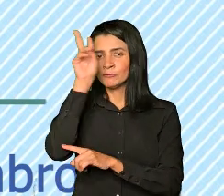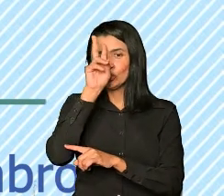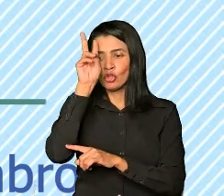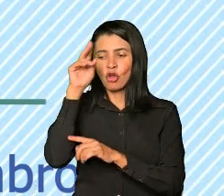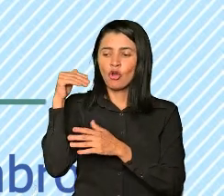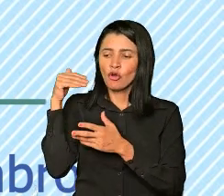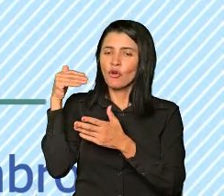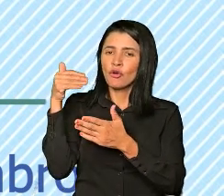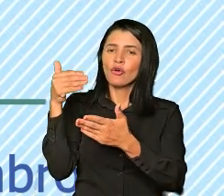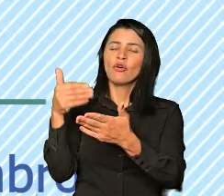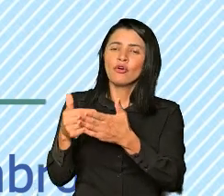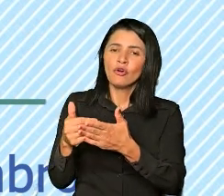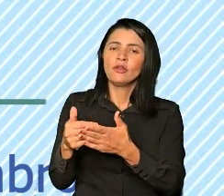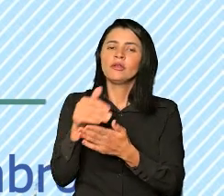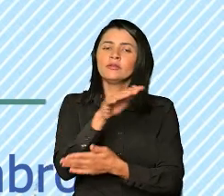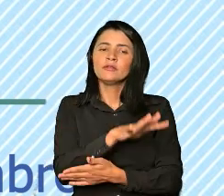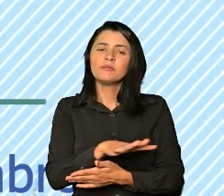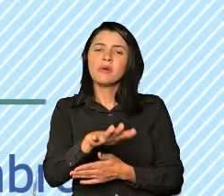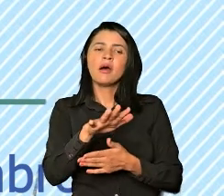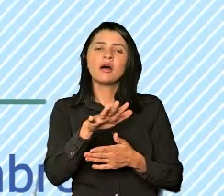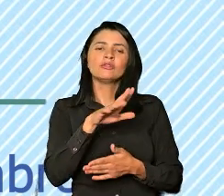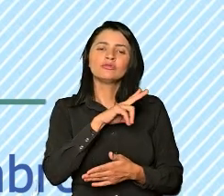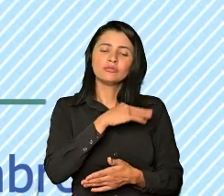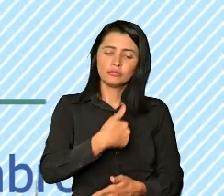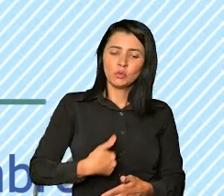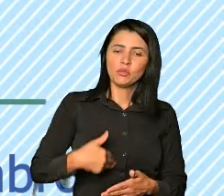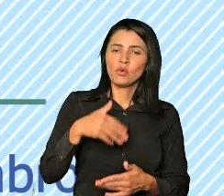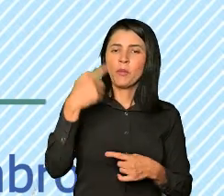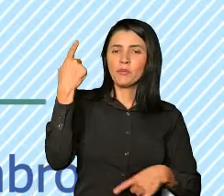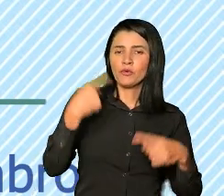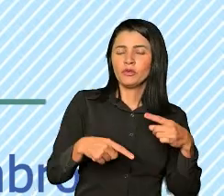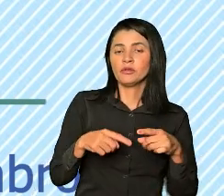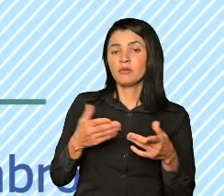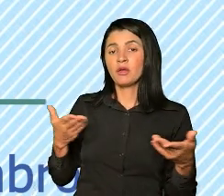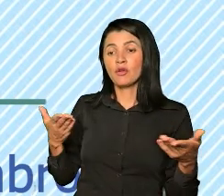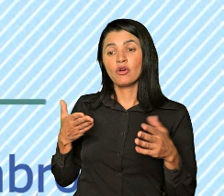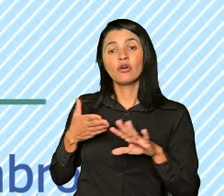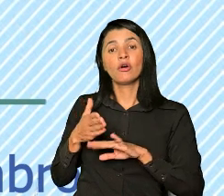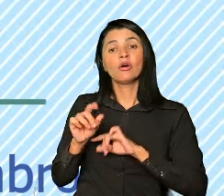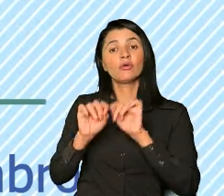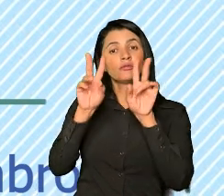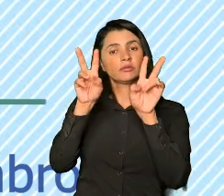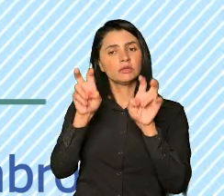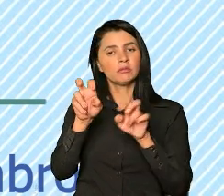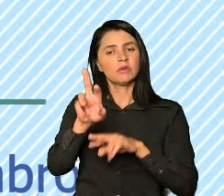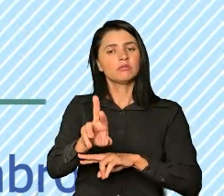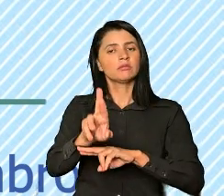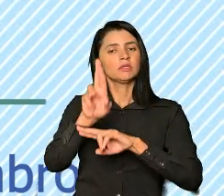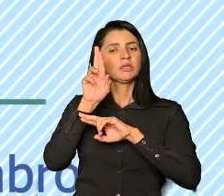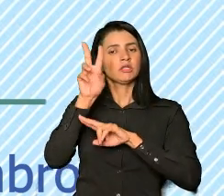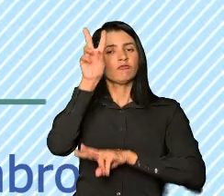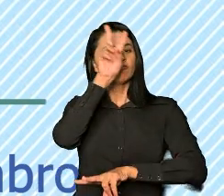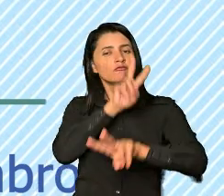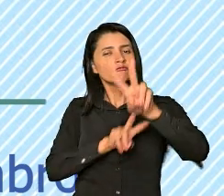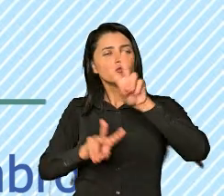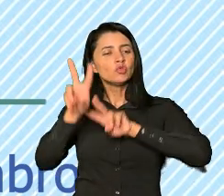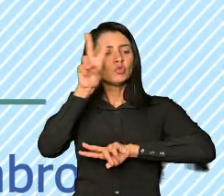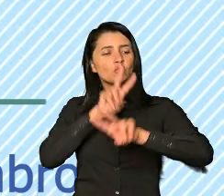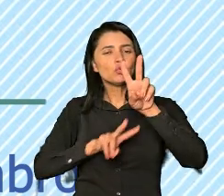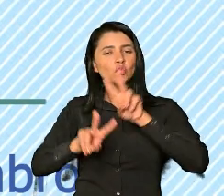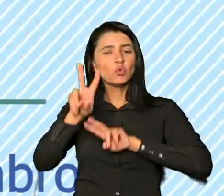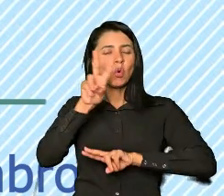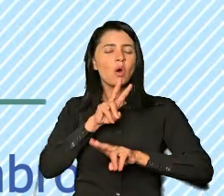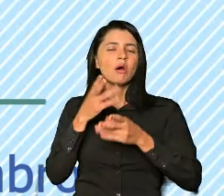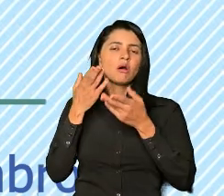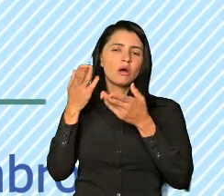historiografia e do espaço público na política, né? Agora vamos entrar nessa representação visual que é a escultura